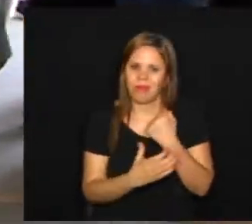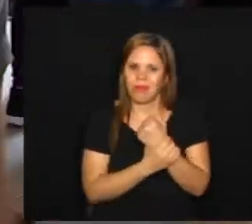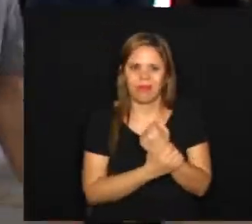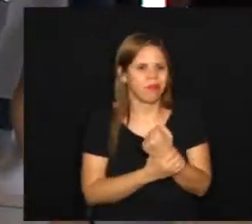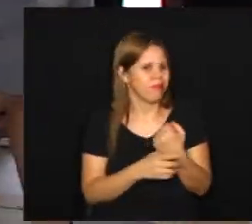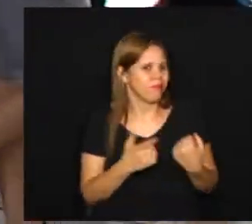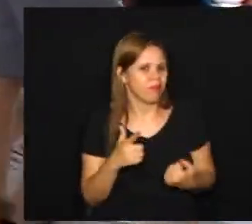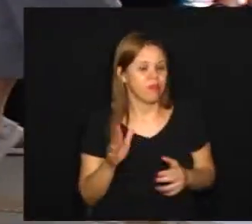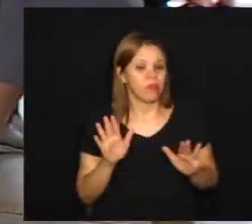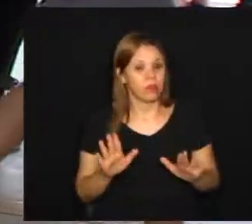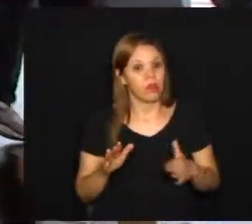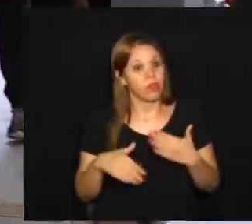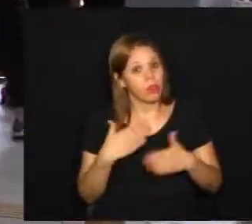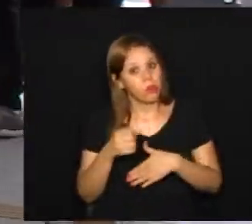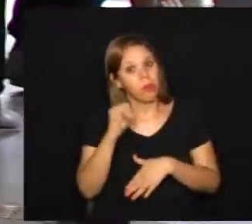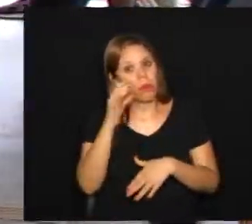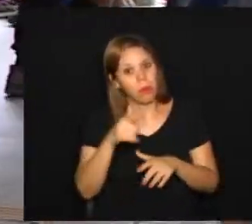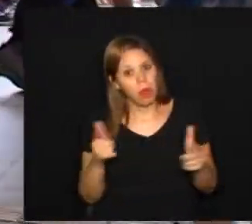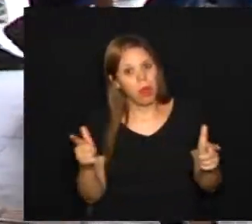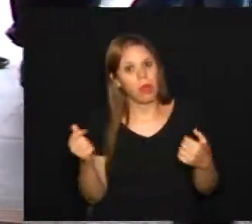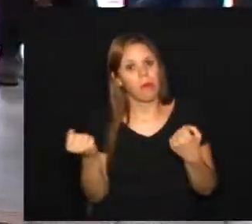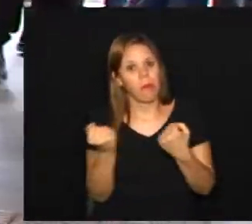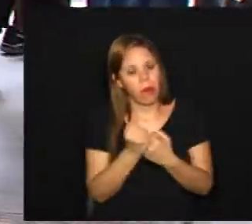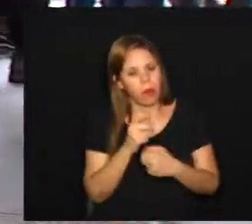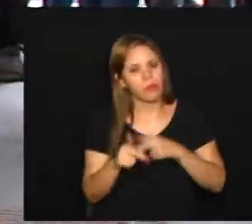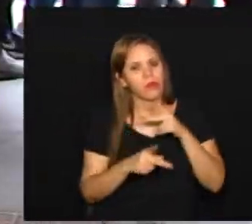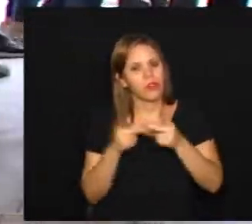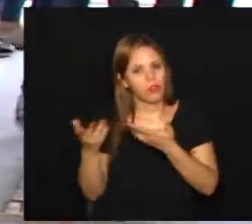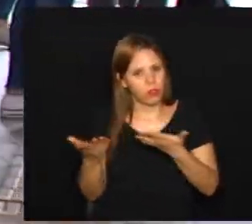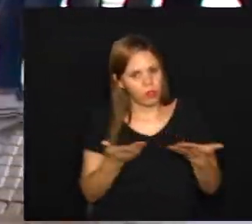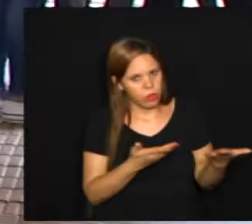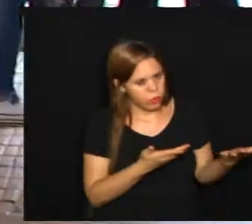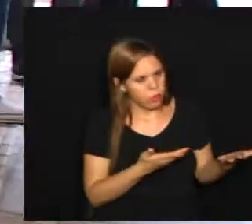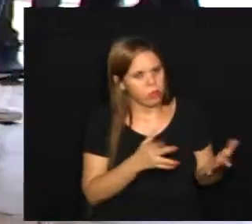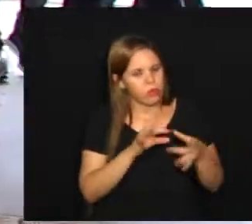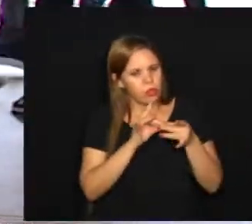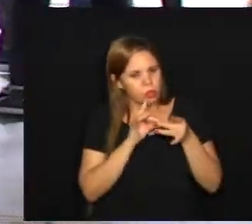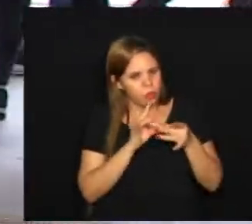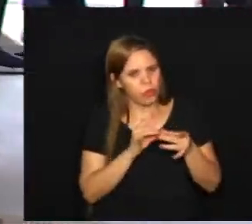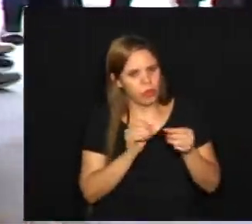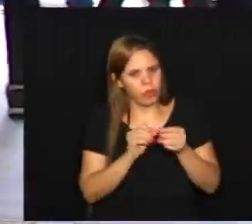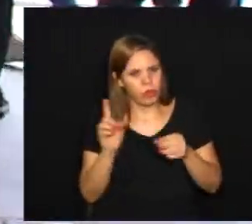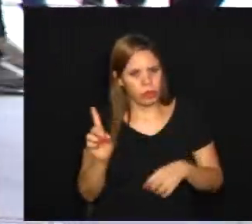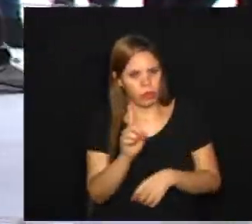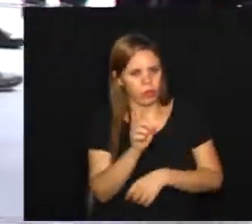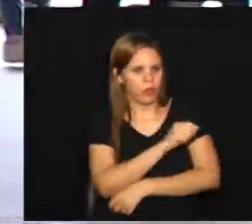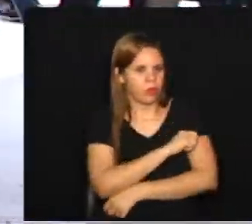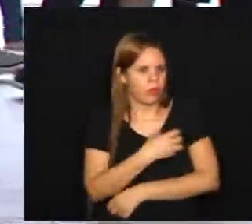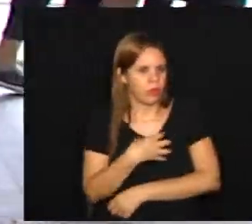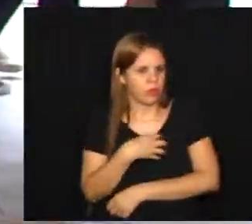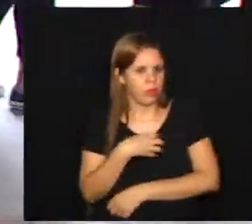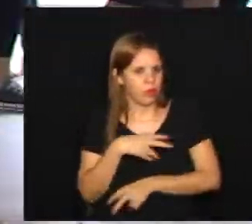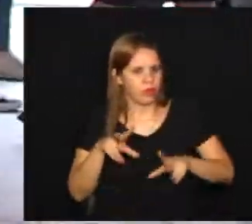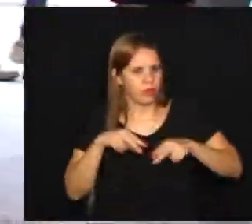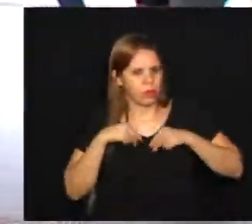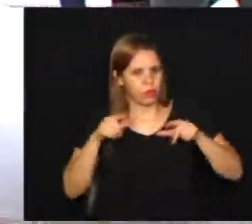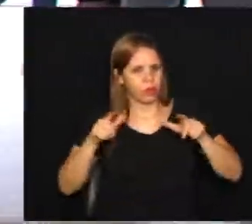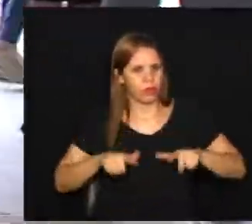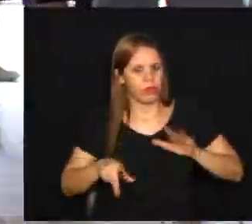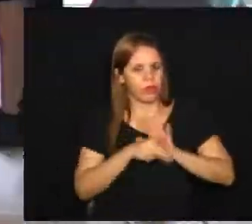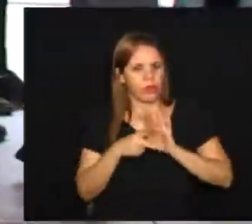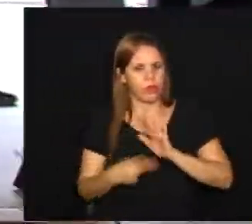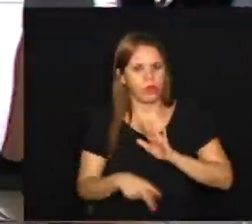união da família incentivar e da escola acolher. Quando esse estudante chega, ele se sente sozinho,